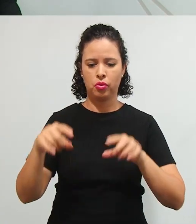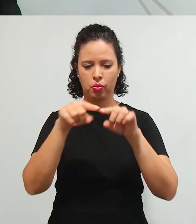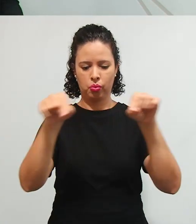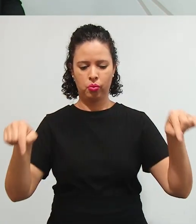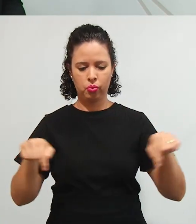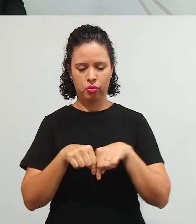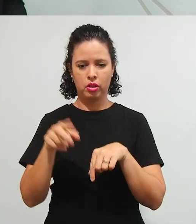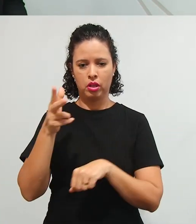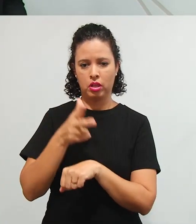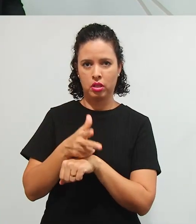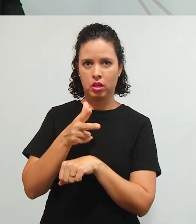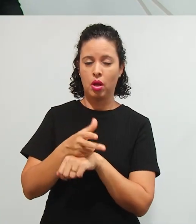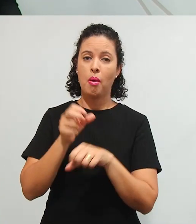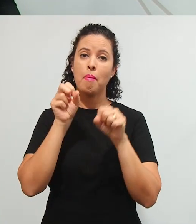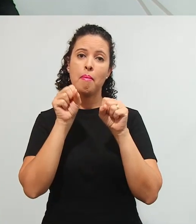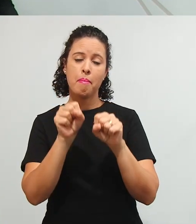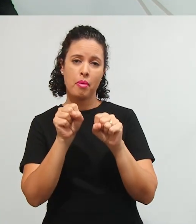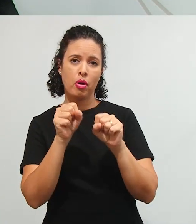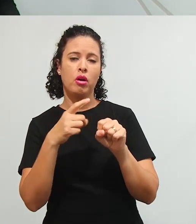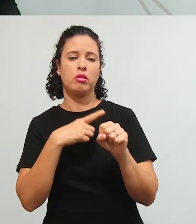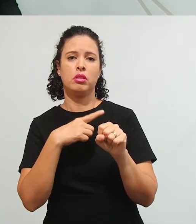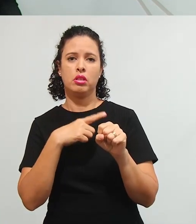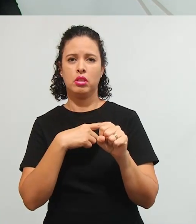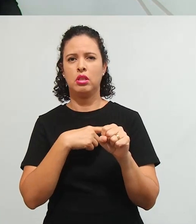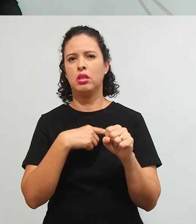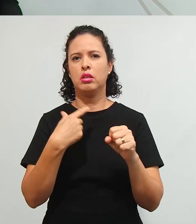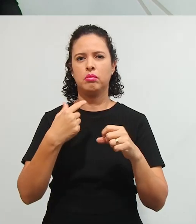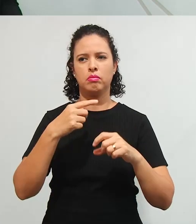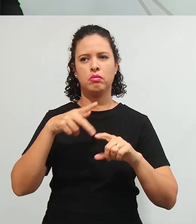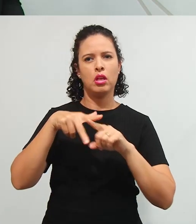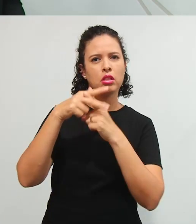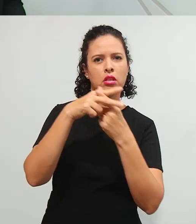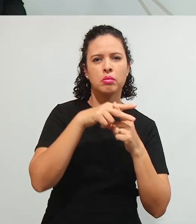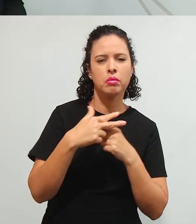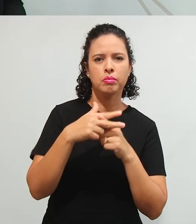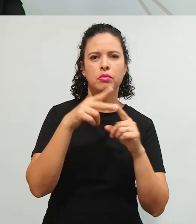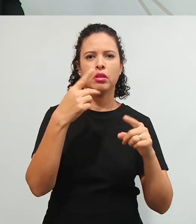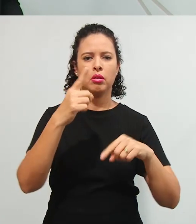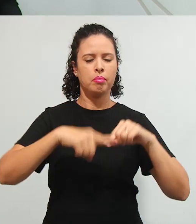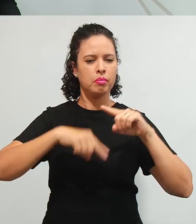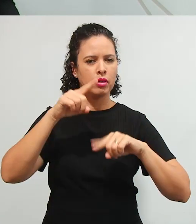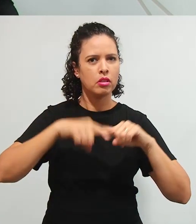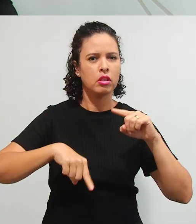de gravação, podem existir equipamentos,